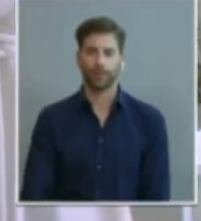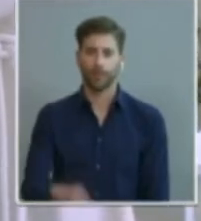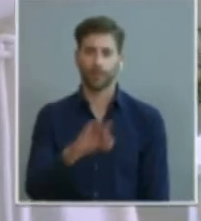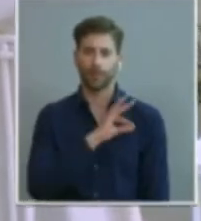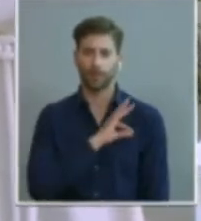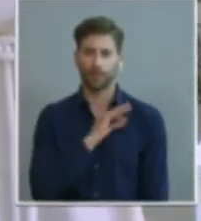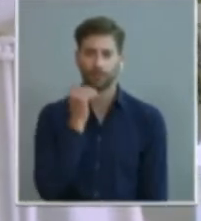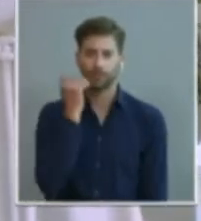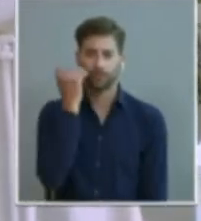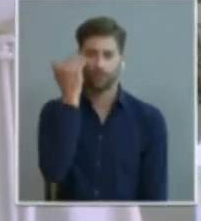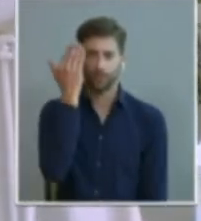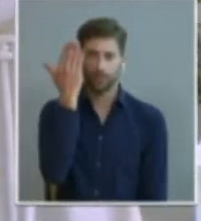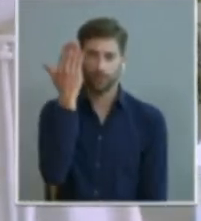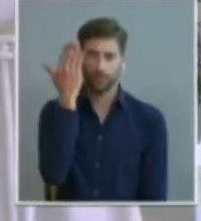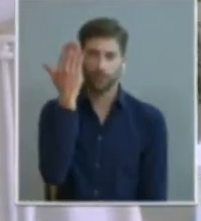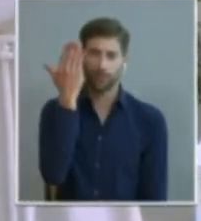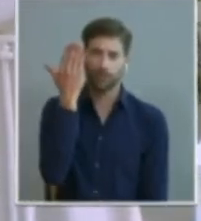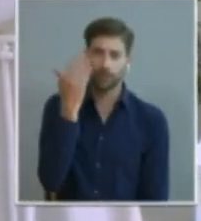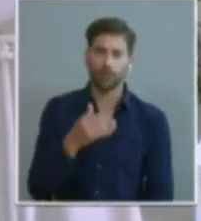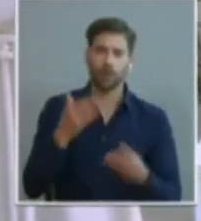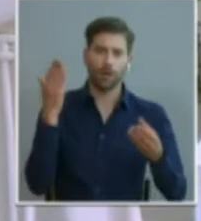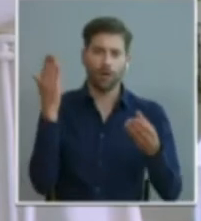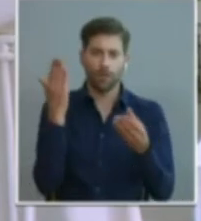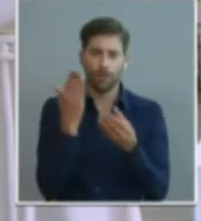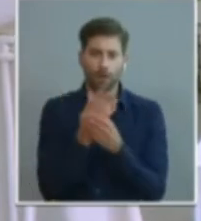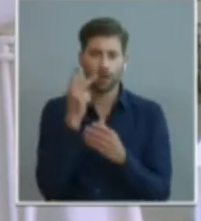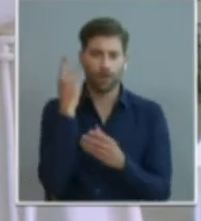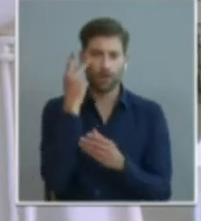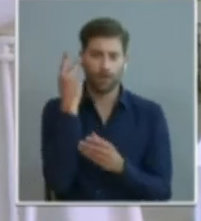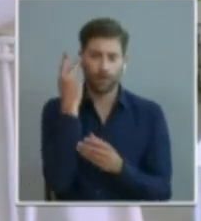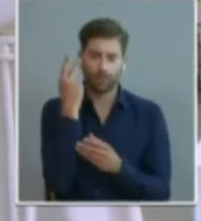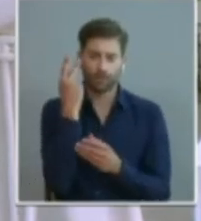Senhor, que nos alimentaste com o pão da vida eterna,